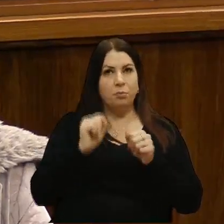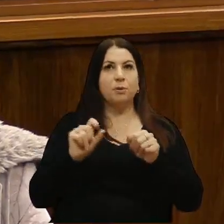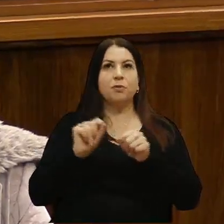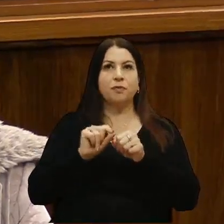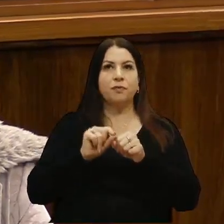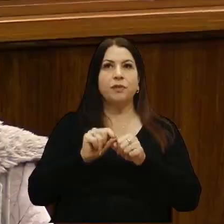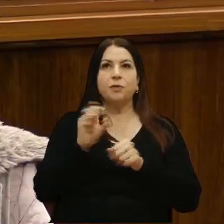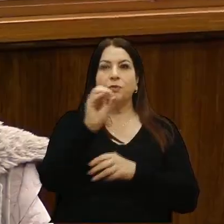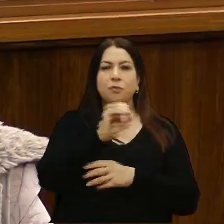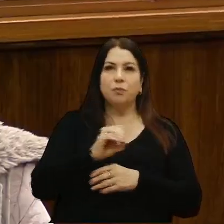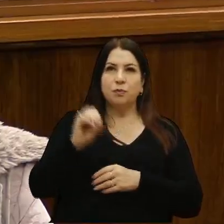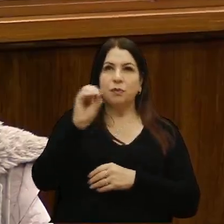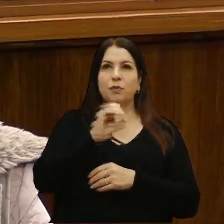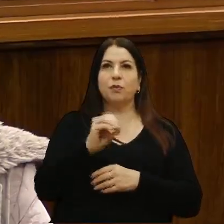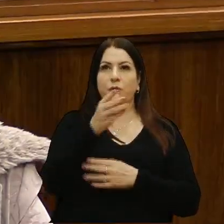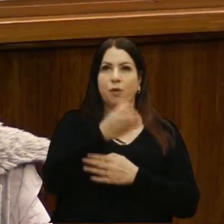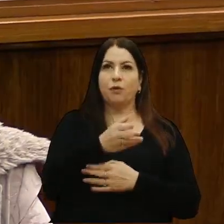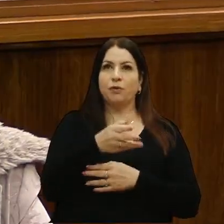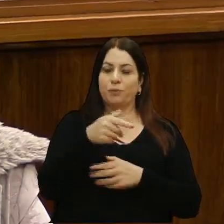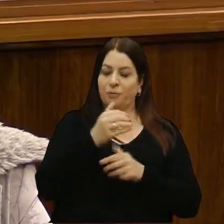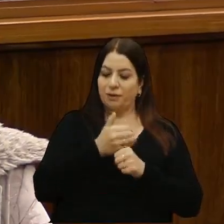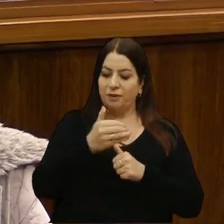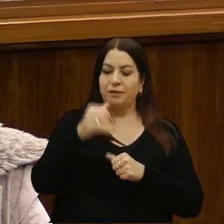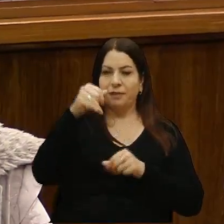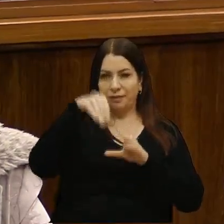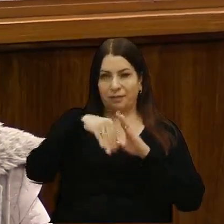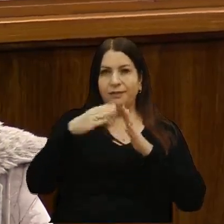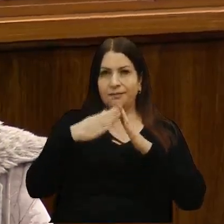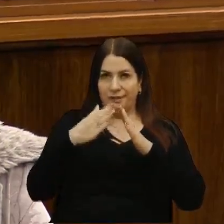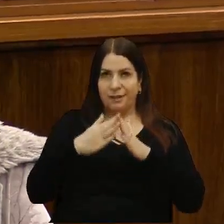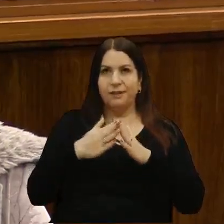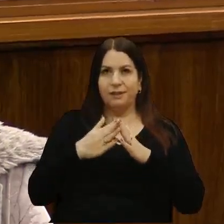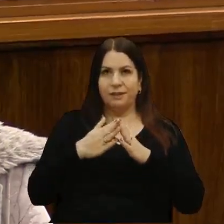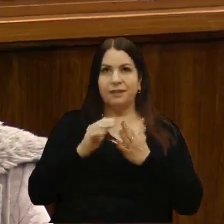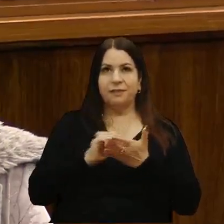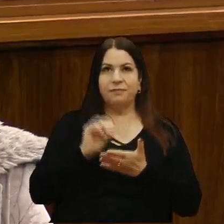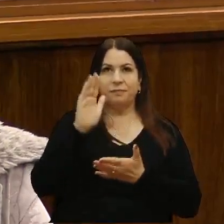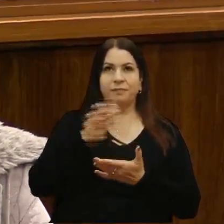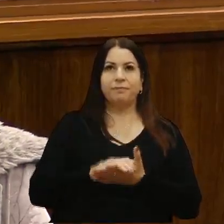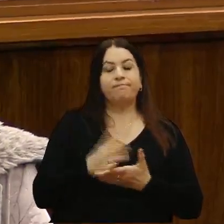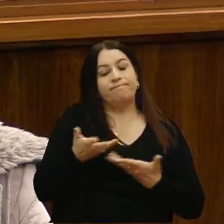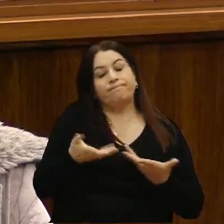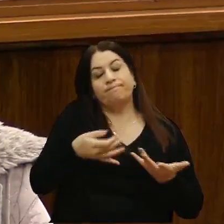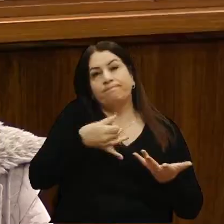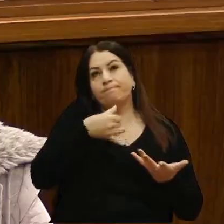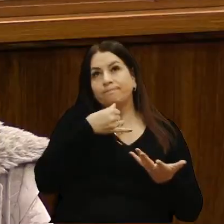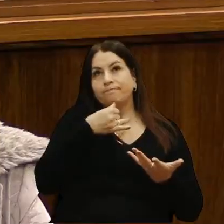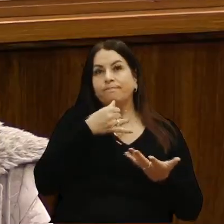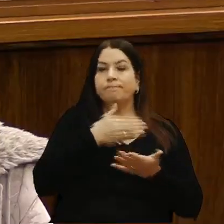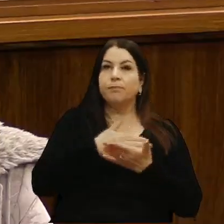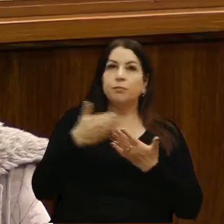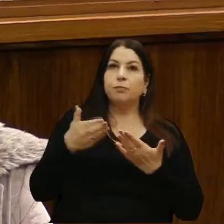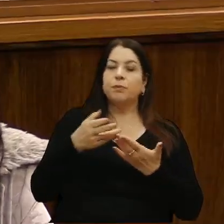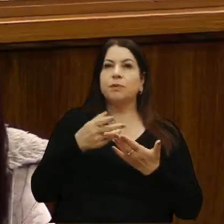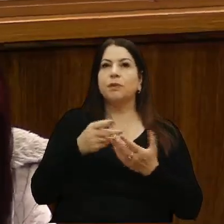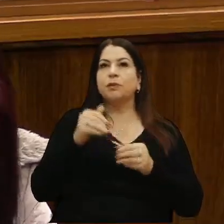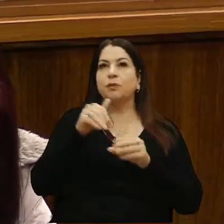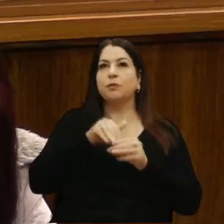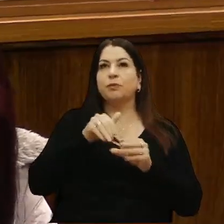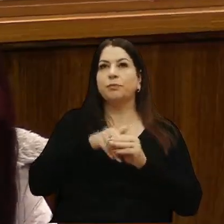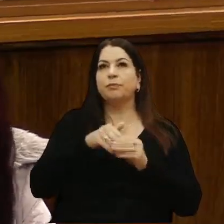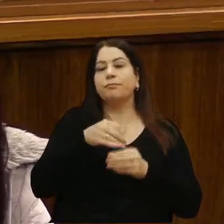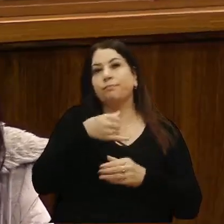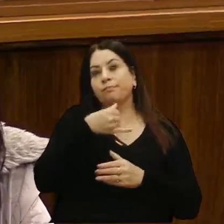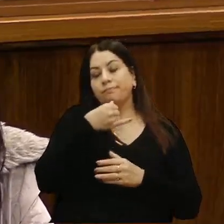fazer um ótimo, um excelente mandato aqui dentro desta casa. Peço a palavra. Infelizmente, começo fazendo um voto